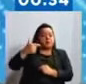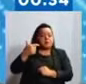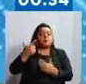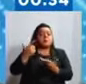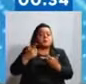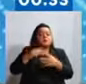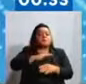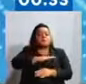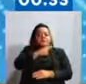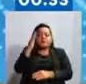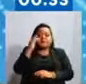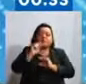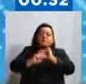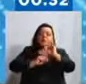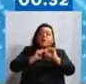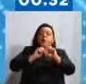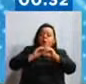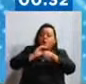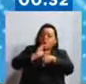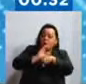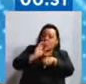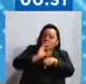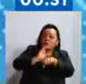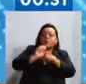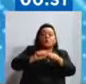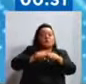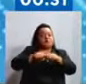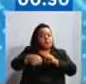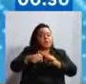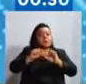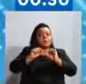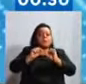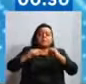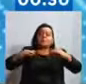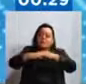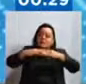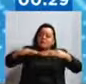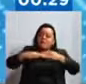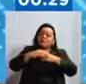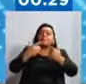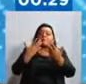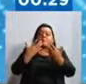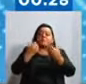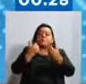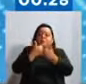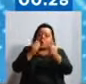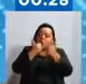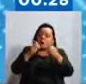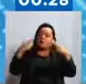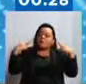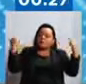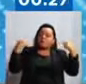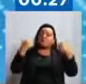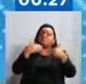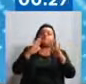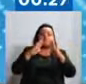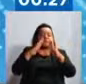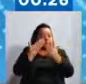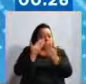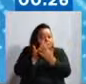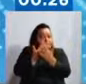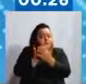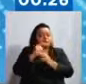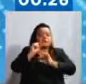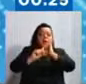Nós vamos trabalhar com o que, fazer com que o nosso transporte escolar na área rural não falte. Que as aulas continuem o ano que